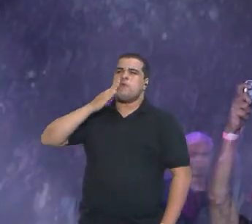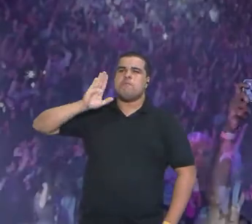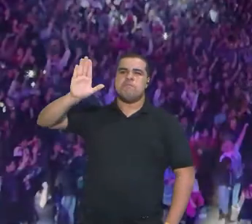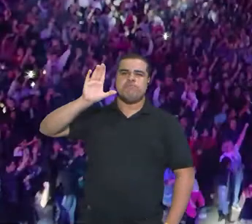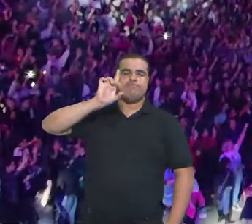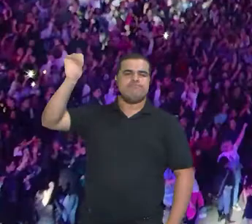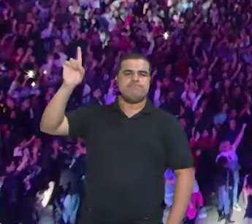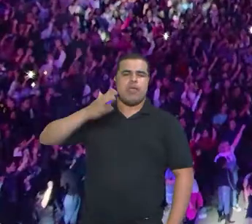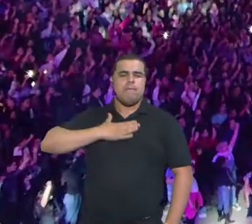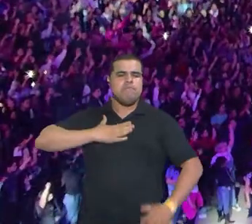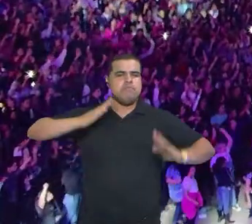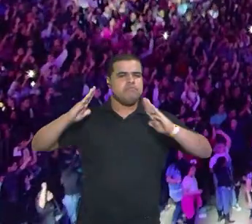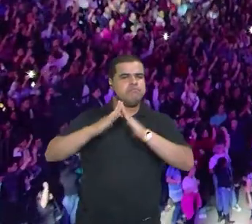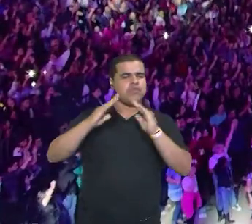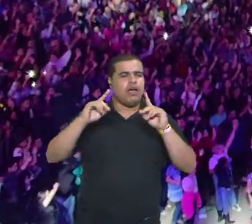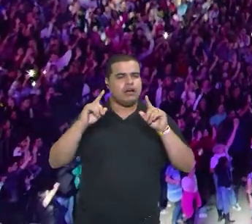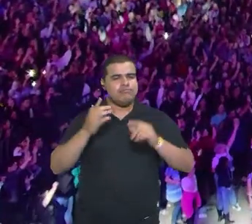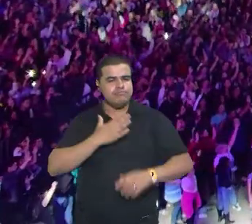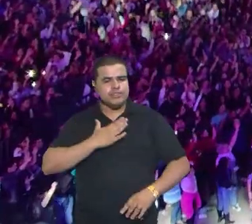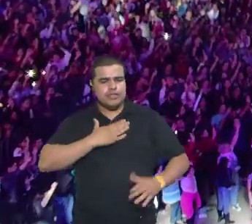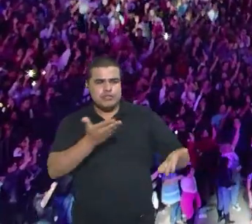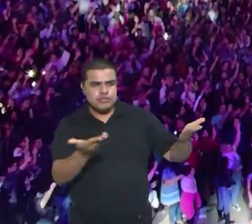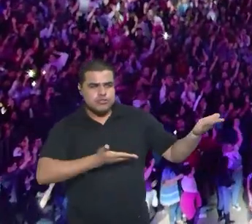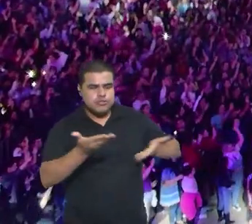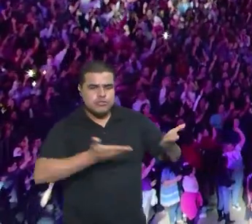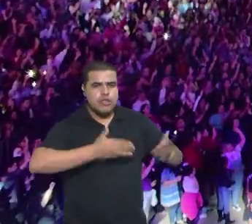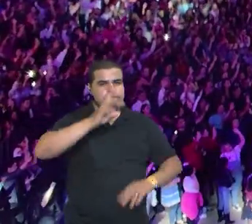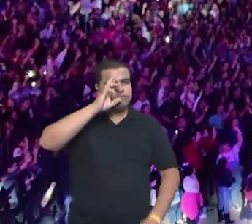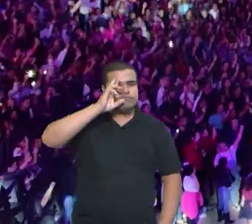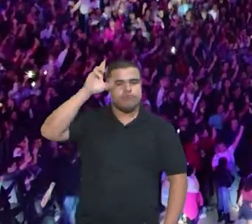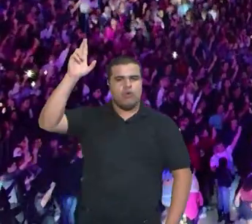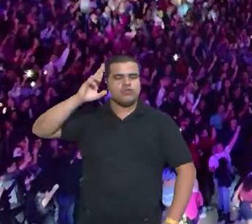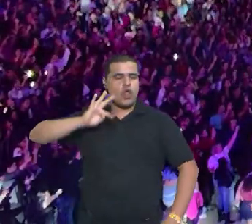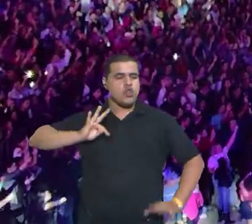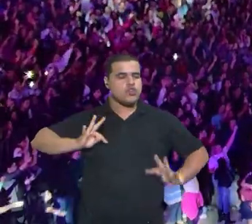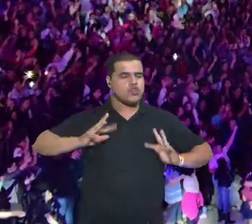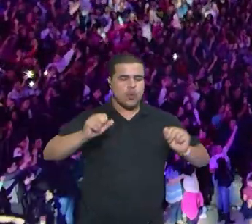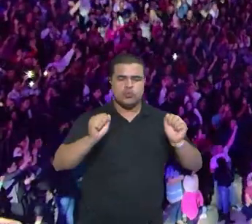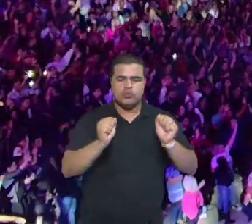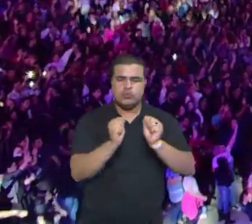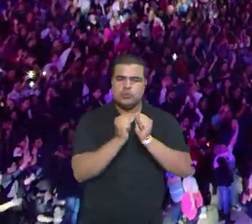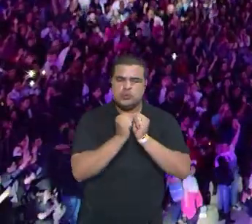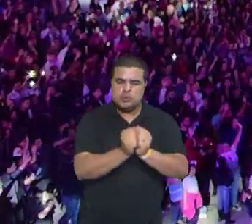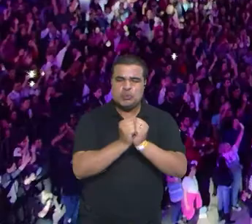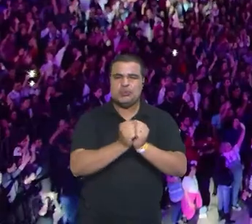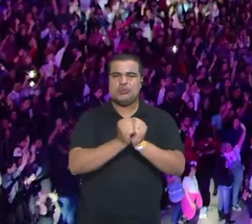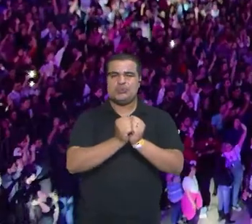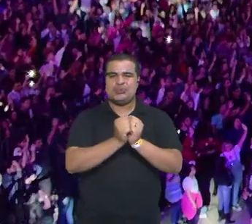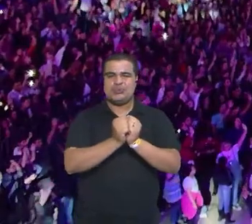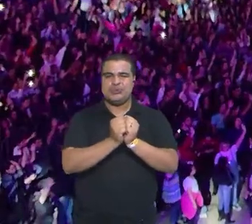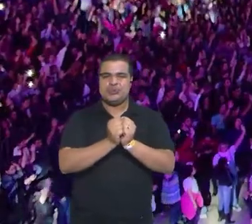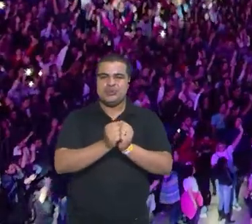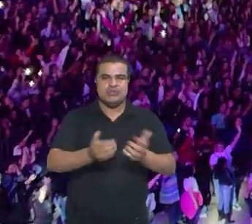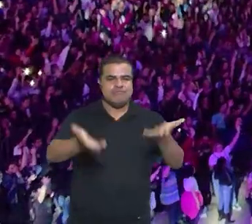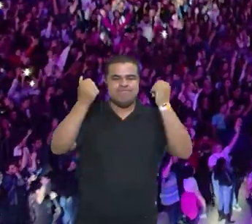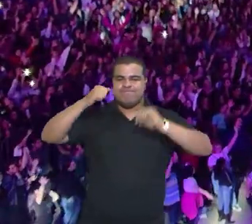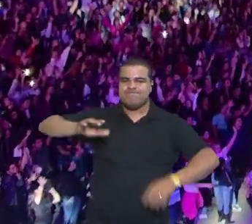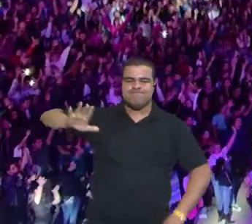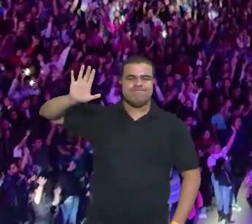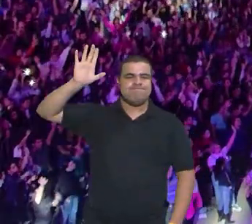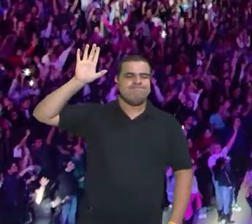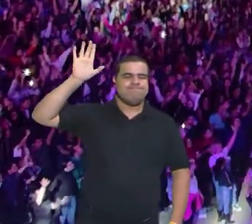em que eu e minha casa serviremos ao Senhor levante a sua mão comigo